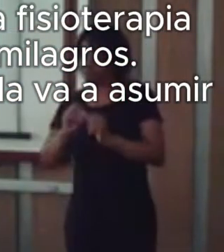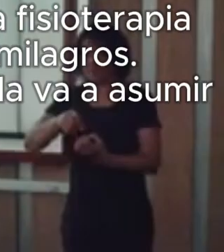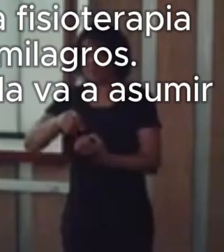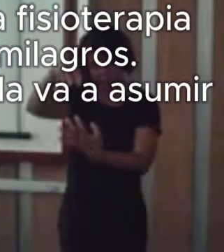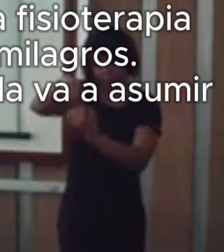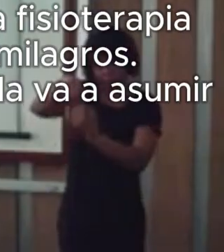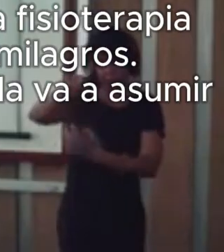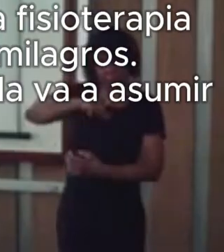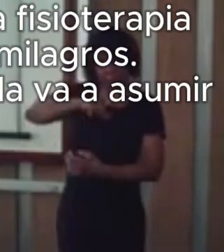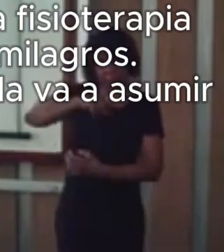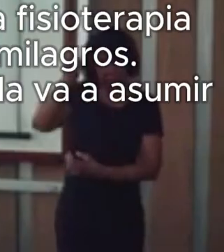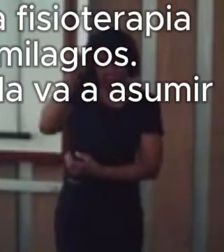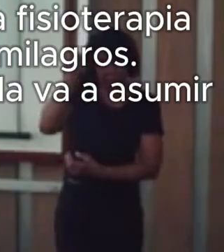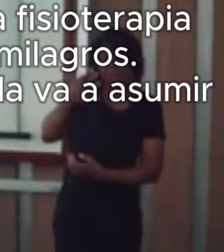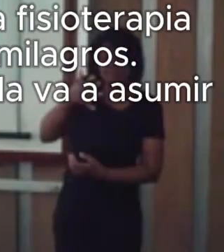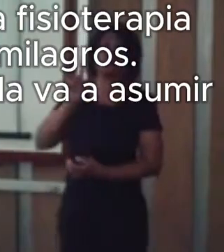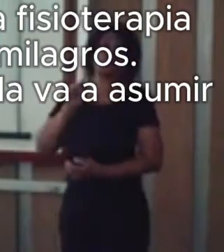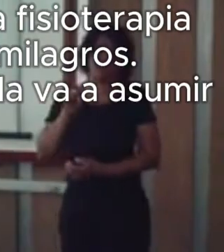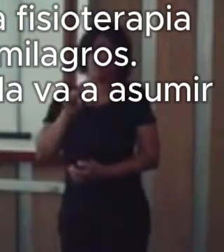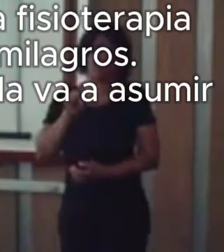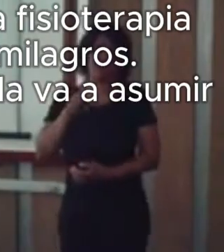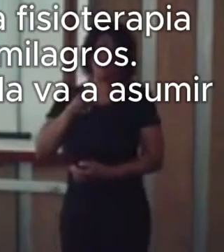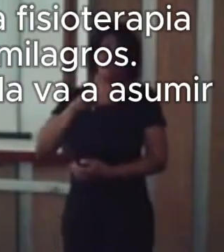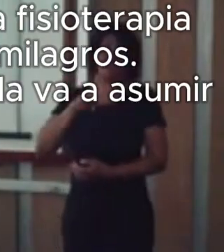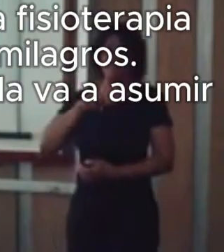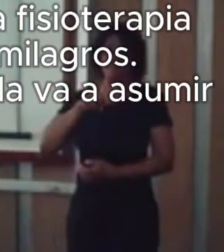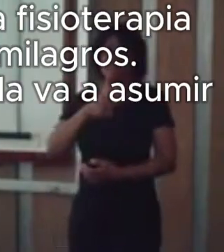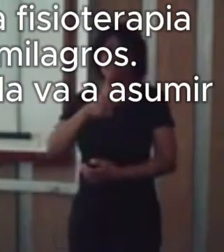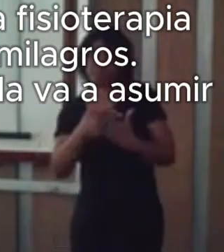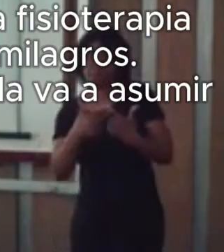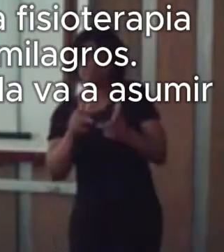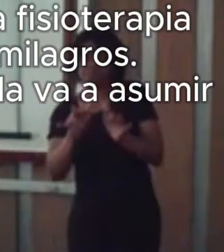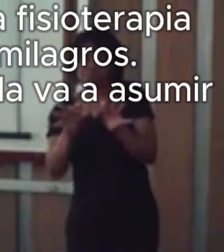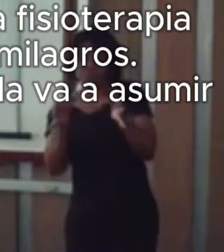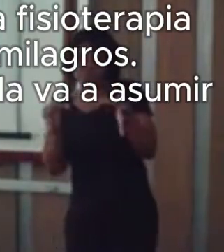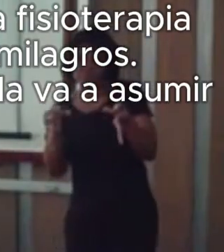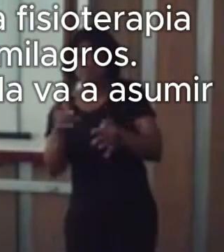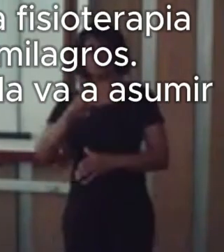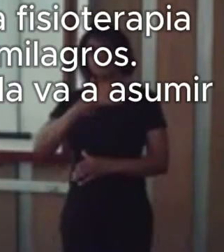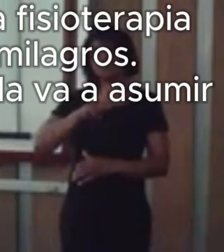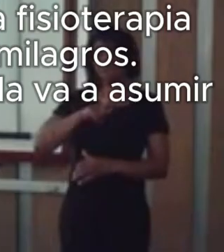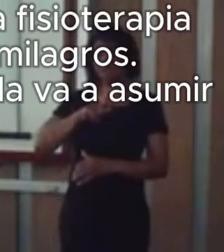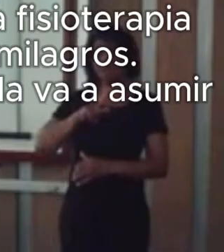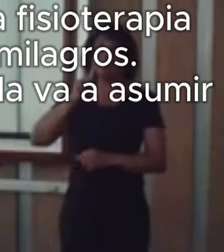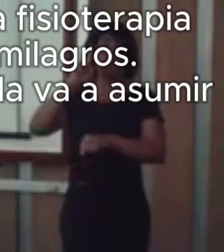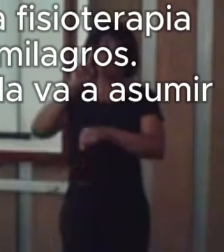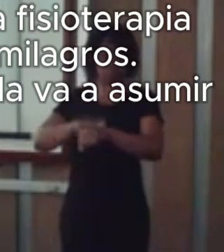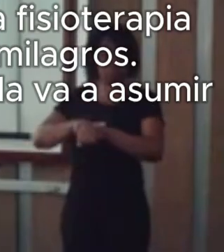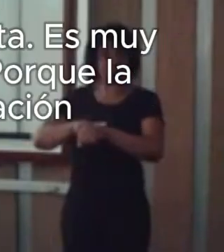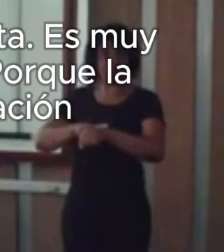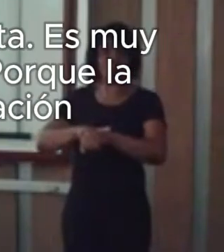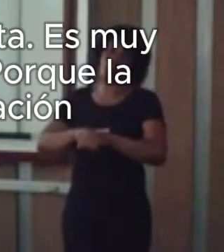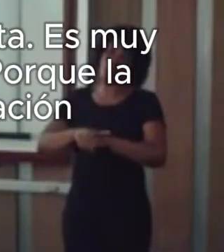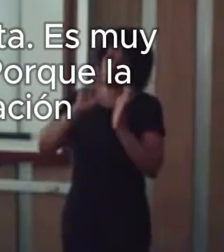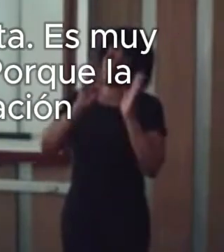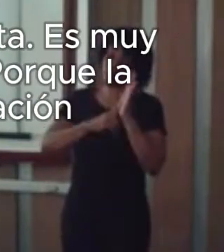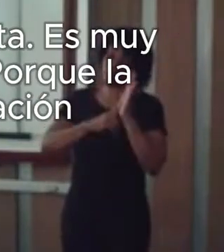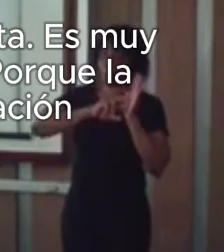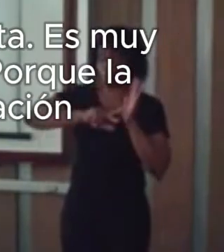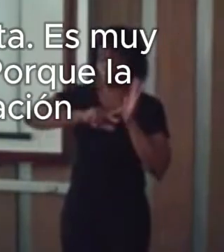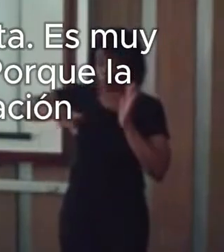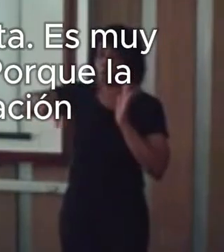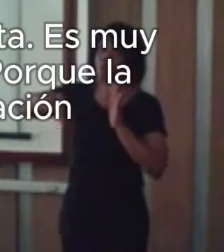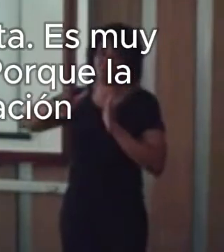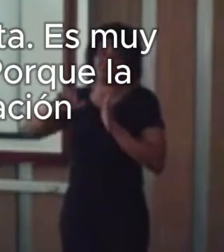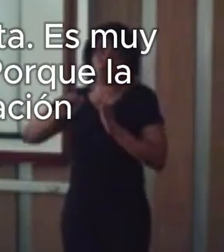né? Então, você tem uma coisinha ali que sobrou, de repente, ela vai assumir um monte de funções. Tá? Então, não